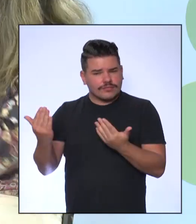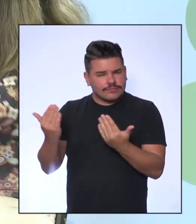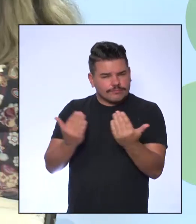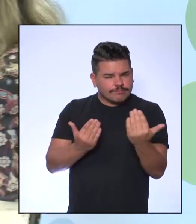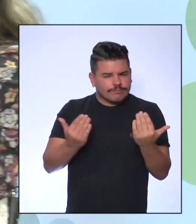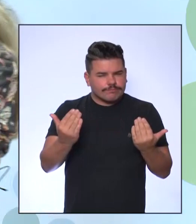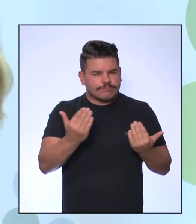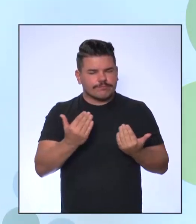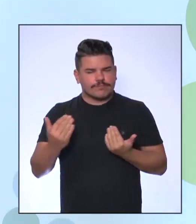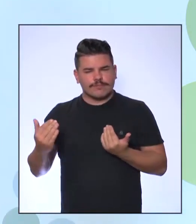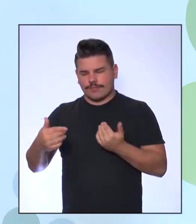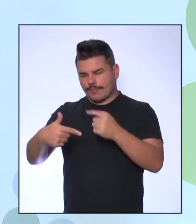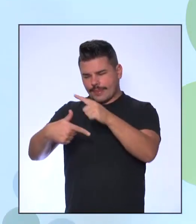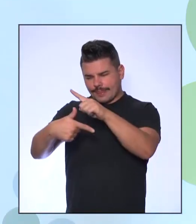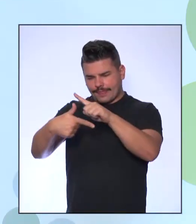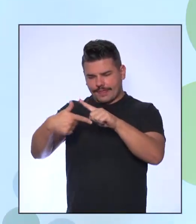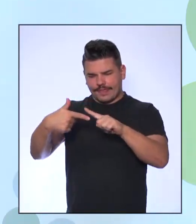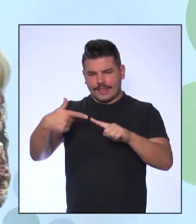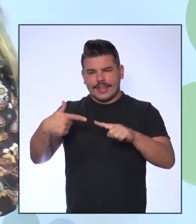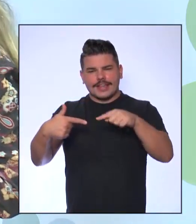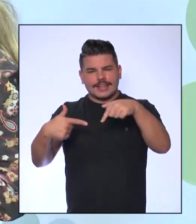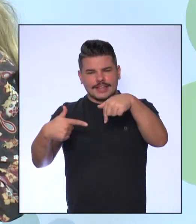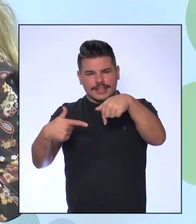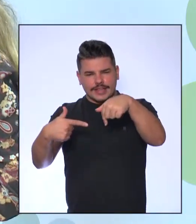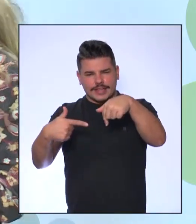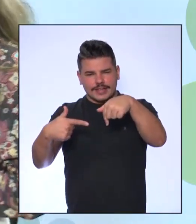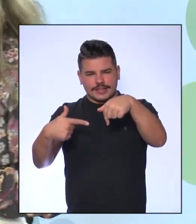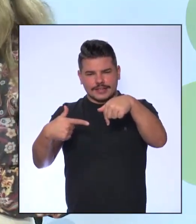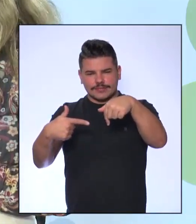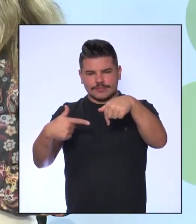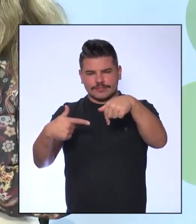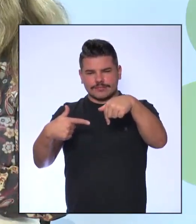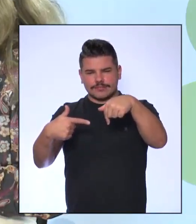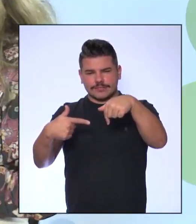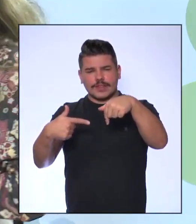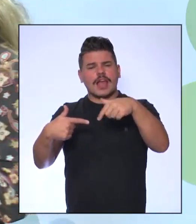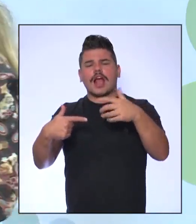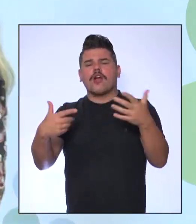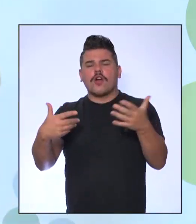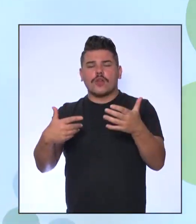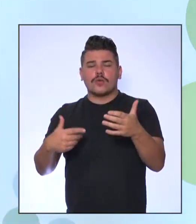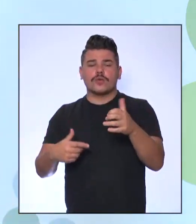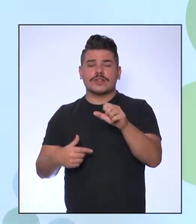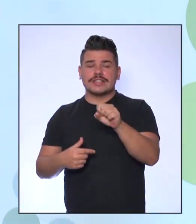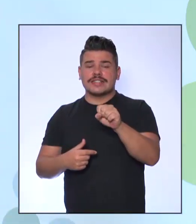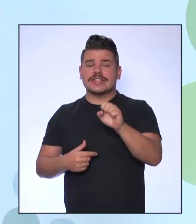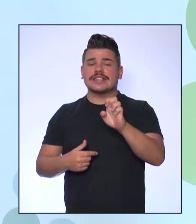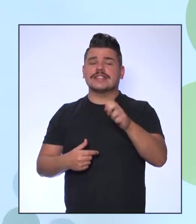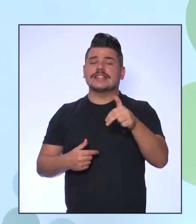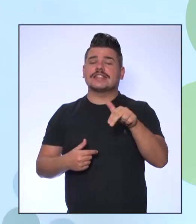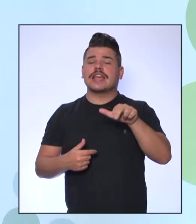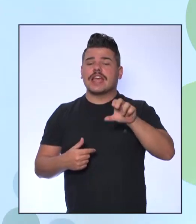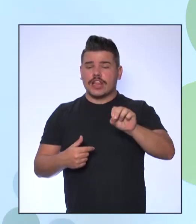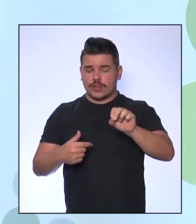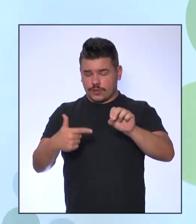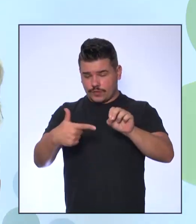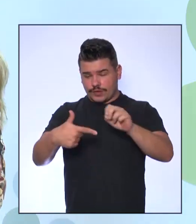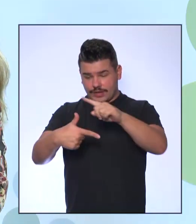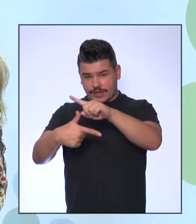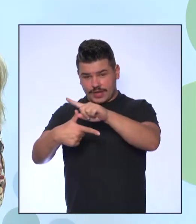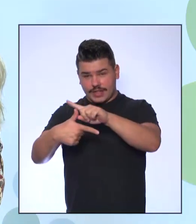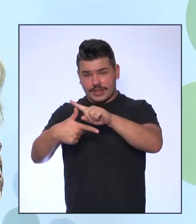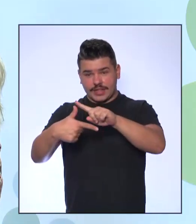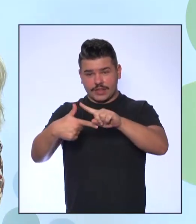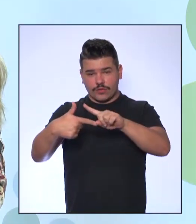aqui, olhando para o ângulo beta. Então, o seno de beta. O que vai ser o seno de beta? Cateto oposto, que